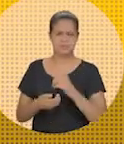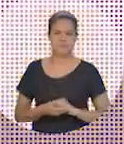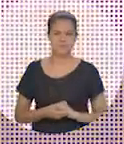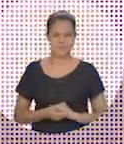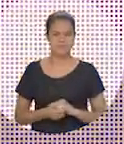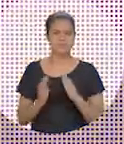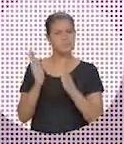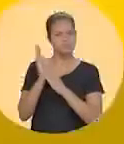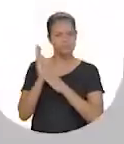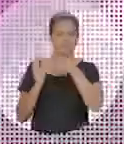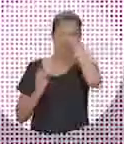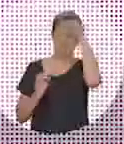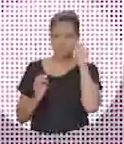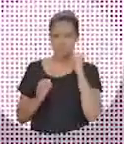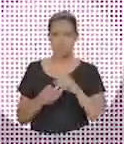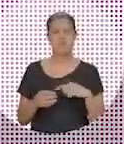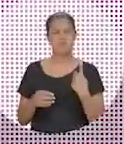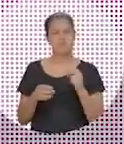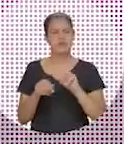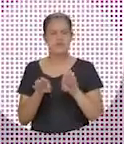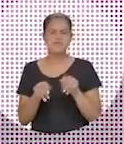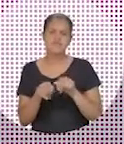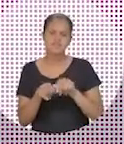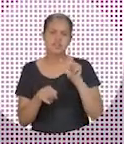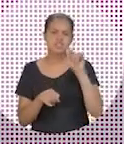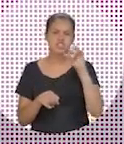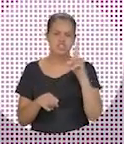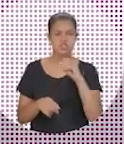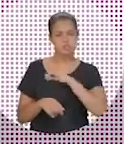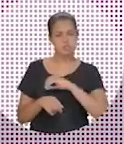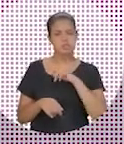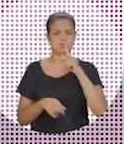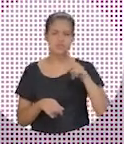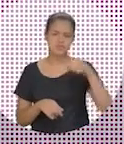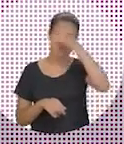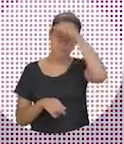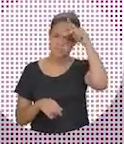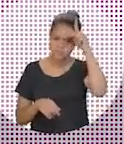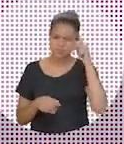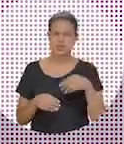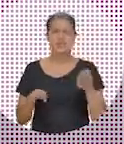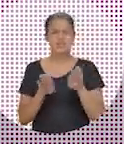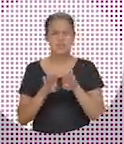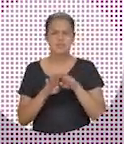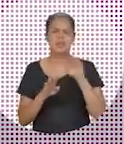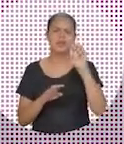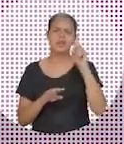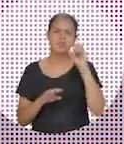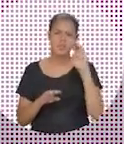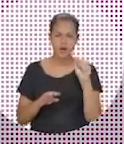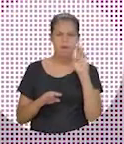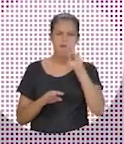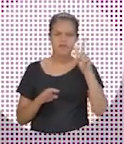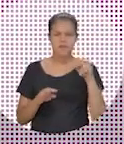prioridade. Propostas de Sheridan. Vamos incorporar a GIDE aos salários dos professores da rede municipal. E o programa Educa BV